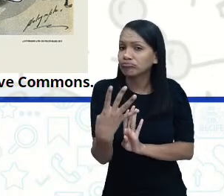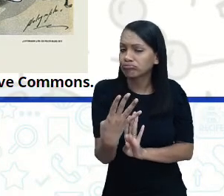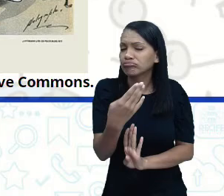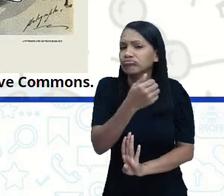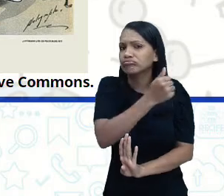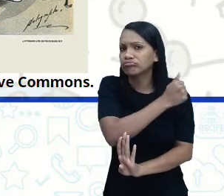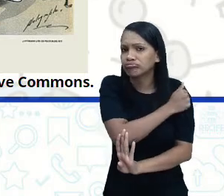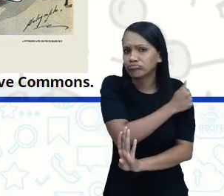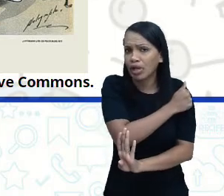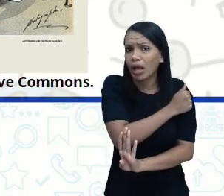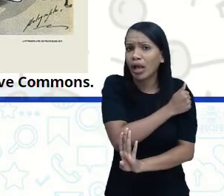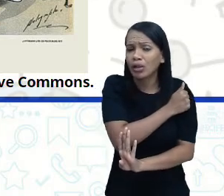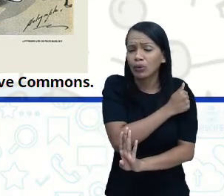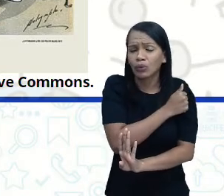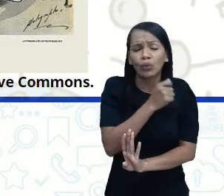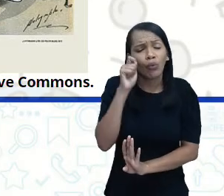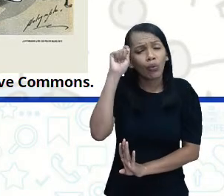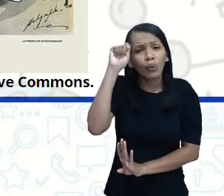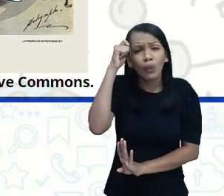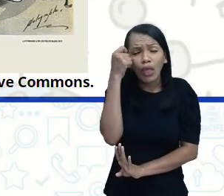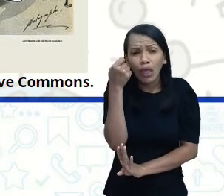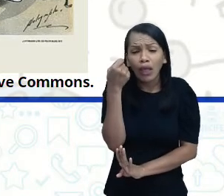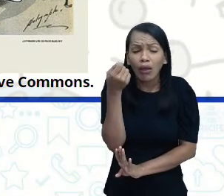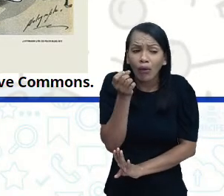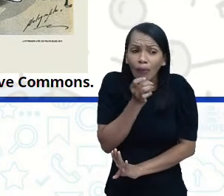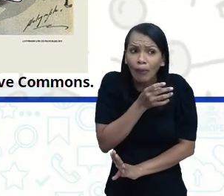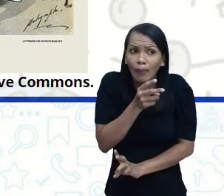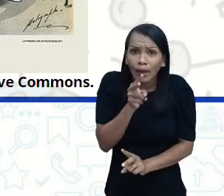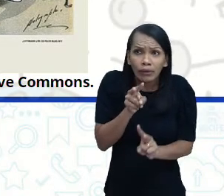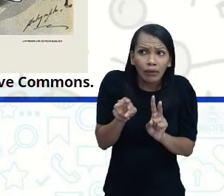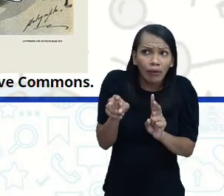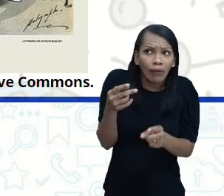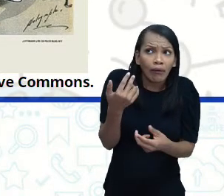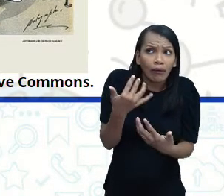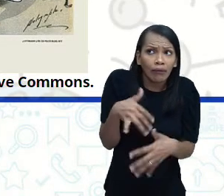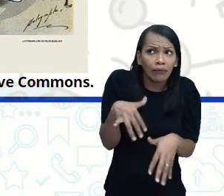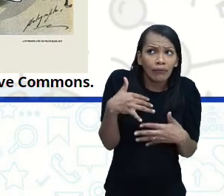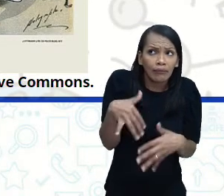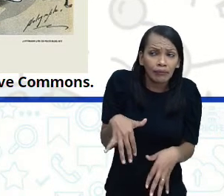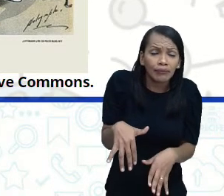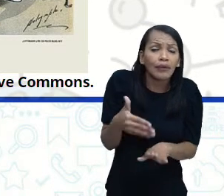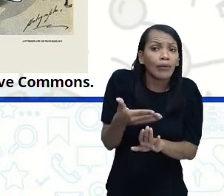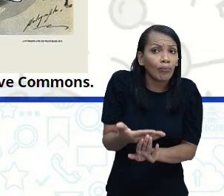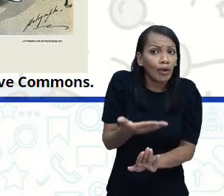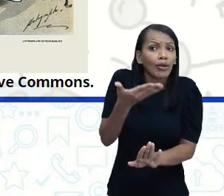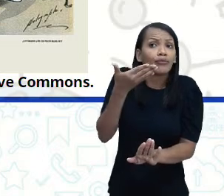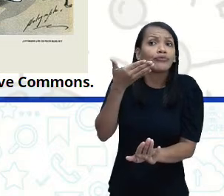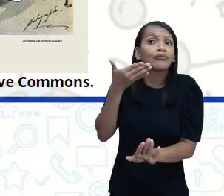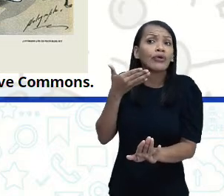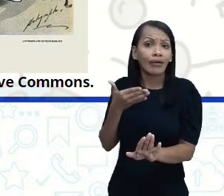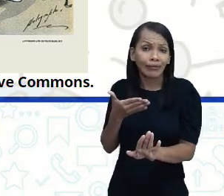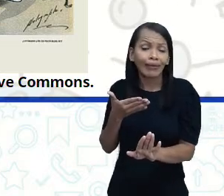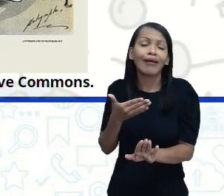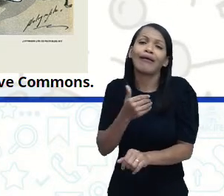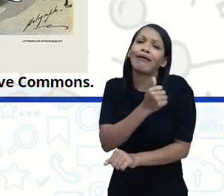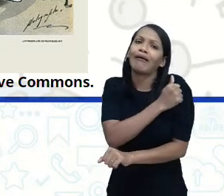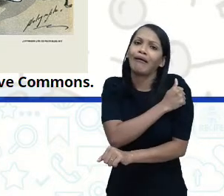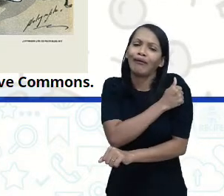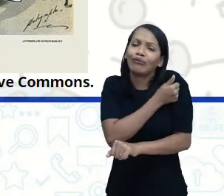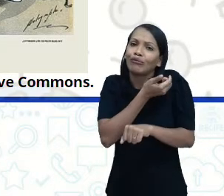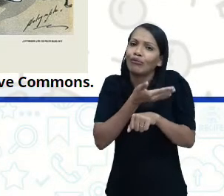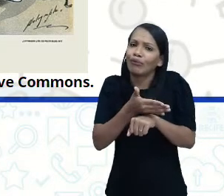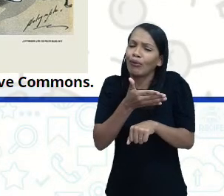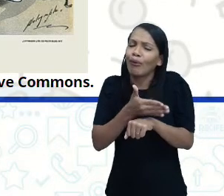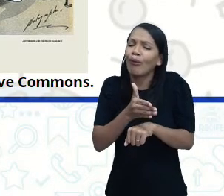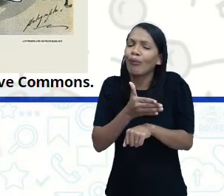olhar repreensivo ali do professor, mais atrás alunos brancos, né, assim, com os livros, e no